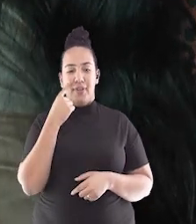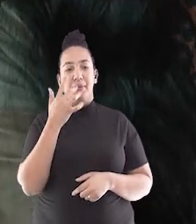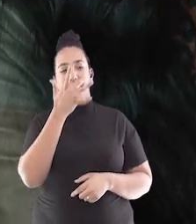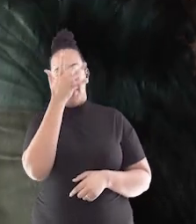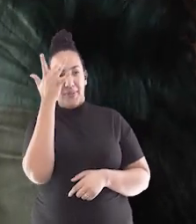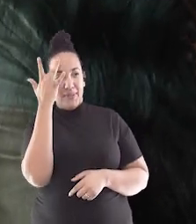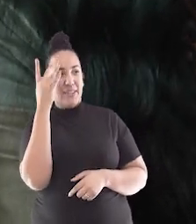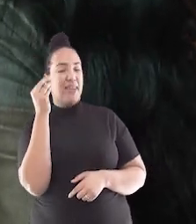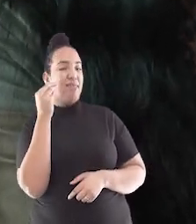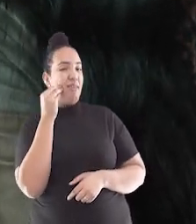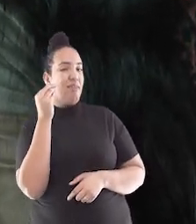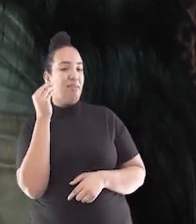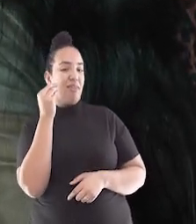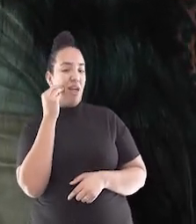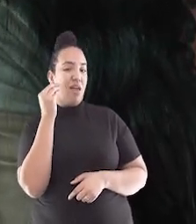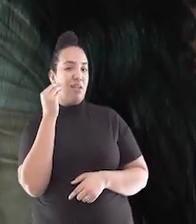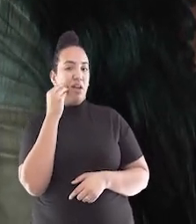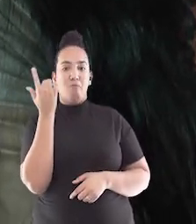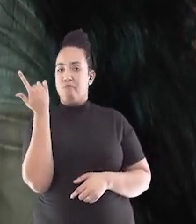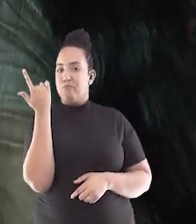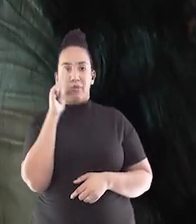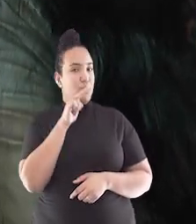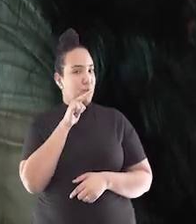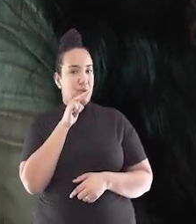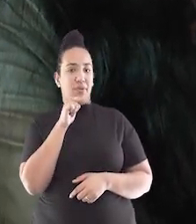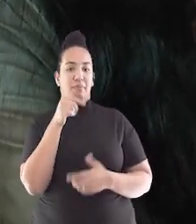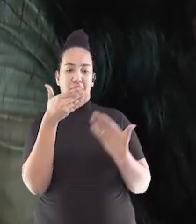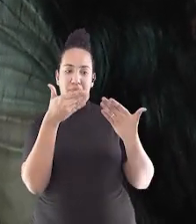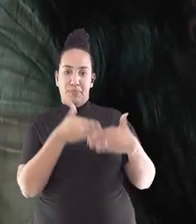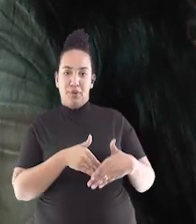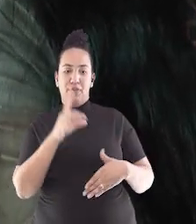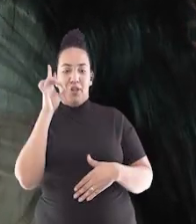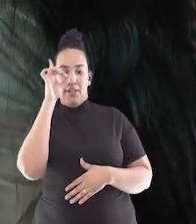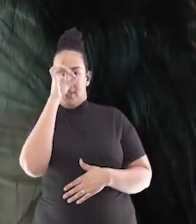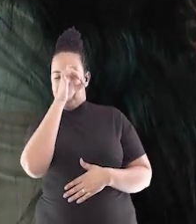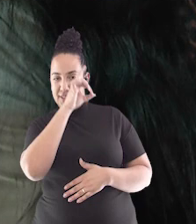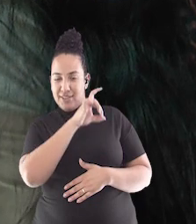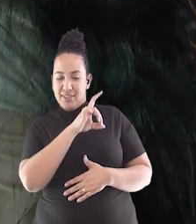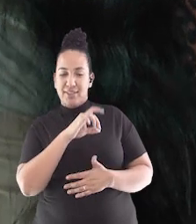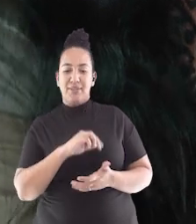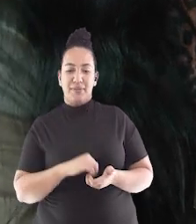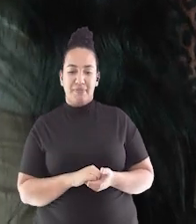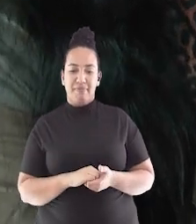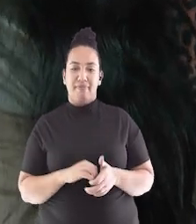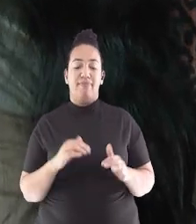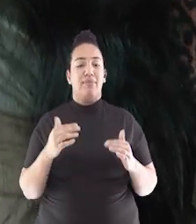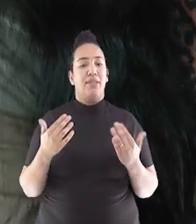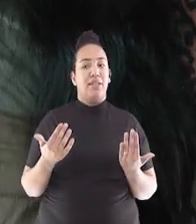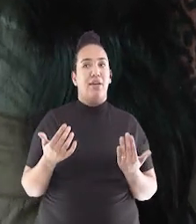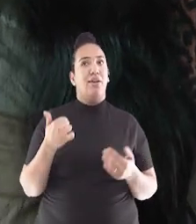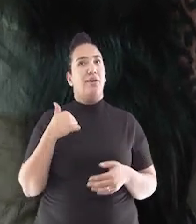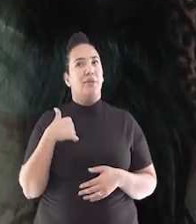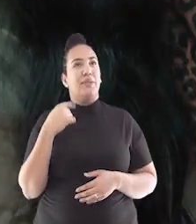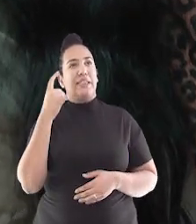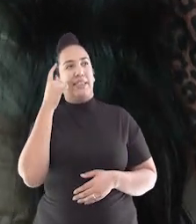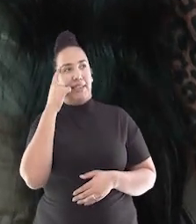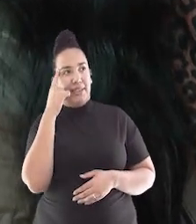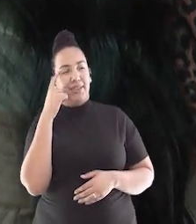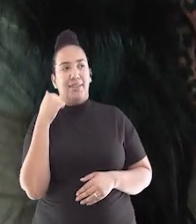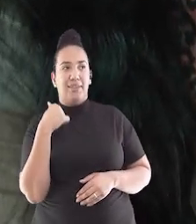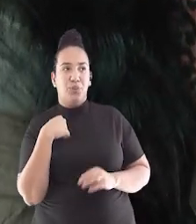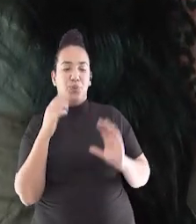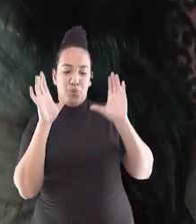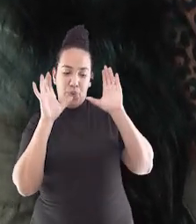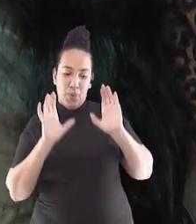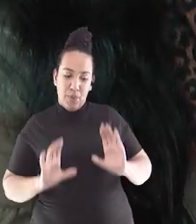pessoas tentando e não conseguindo, falando que a prova é muito difícil. Então eu falei assim, é melhor mudar agora, né, o meu